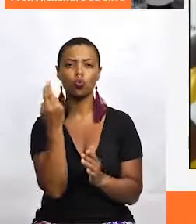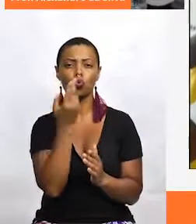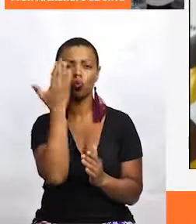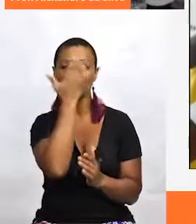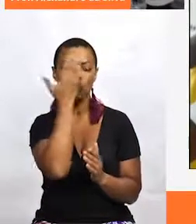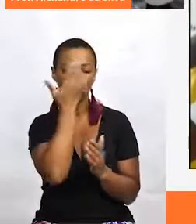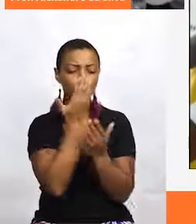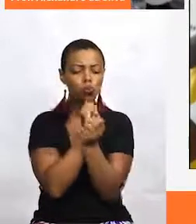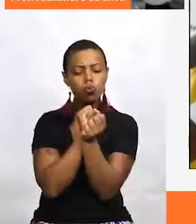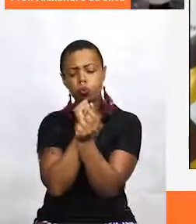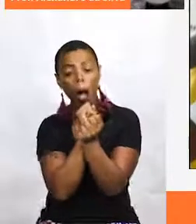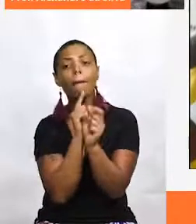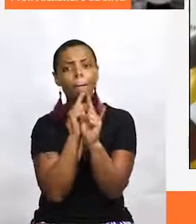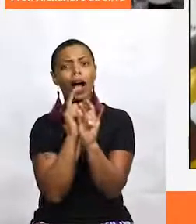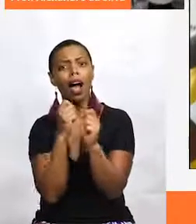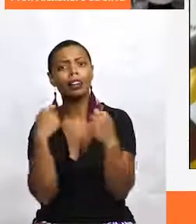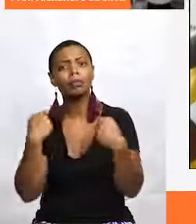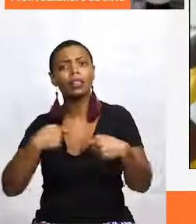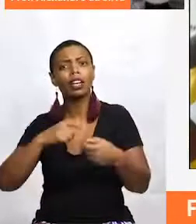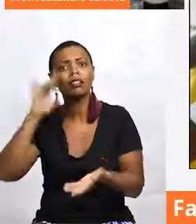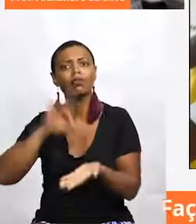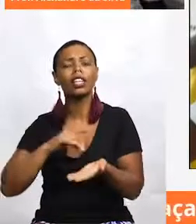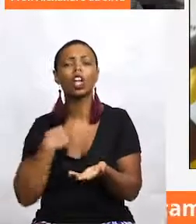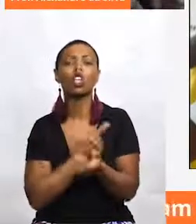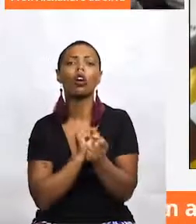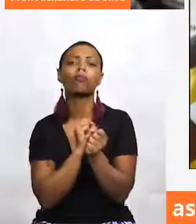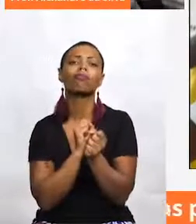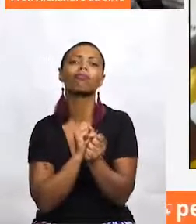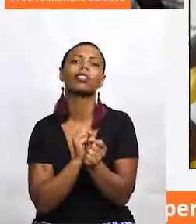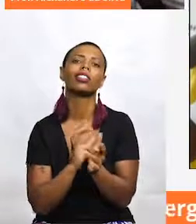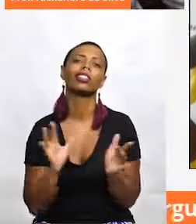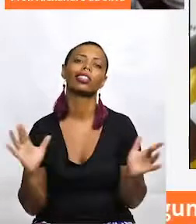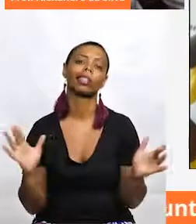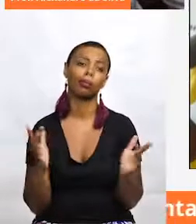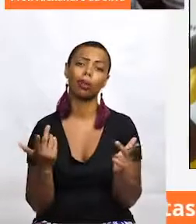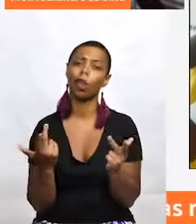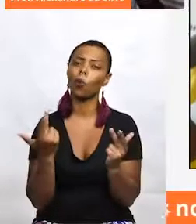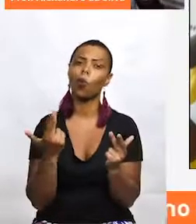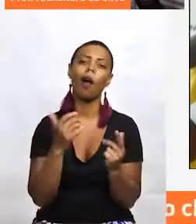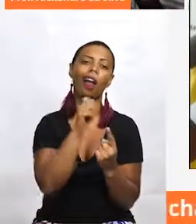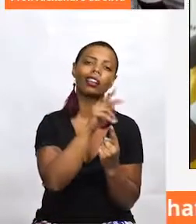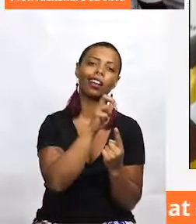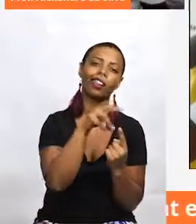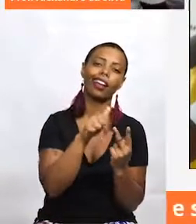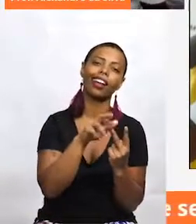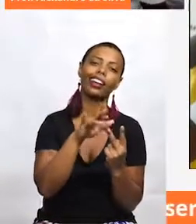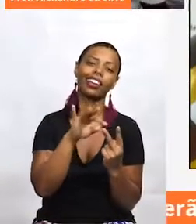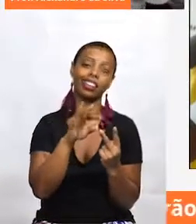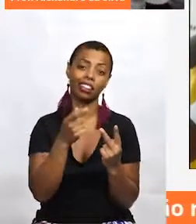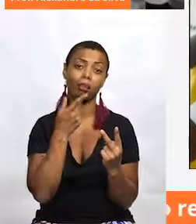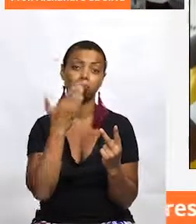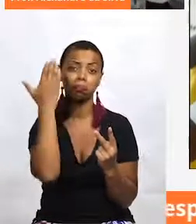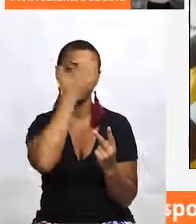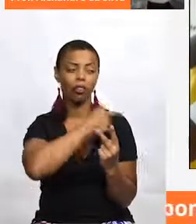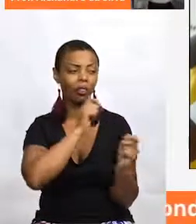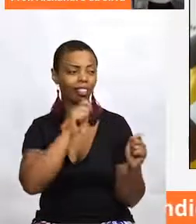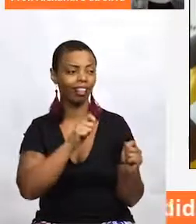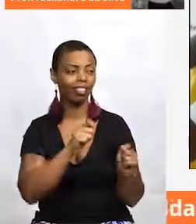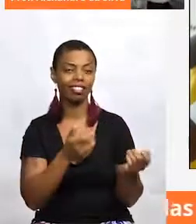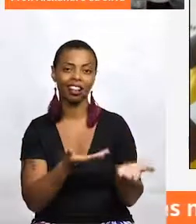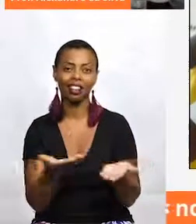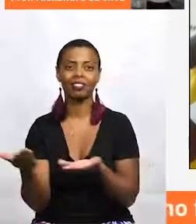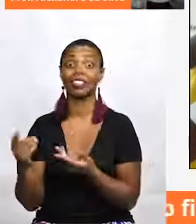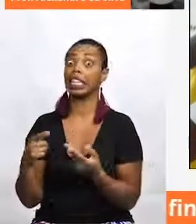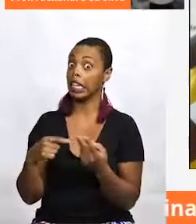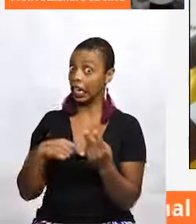livre. E com liberdade é isso aí, né? É o que a Adriana, é o que a Rita já mostraram que são capazes de fazer. E olha que vem